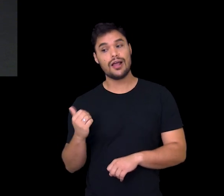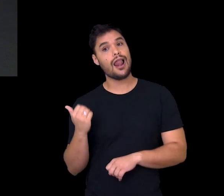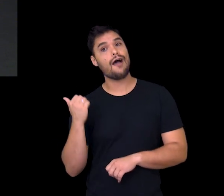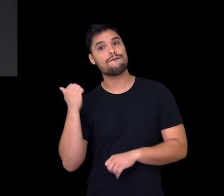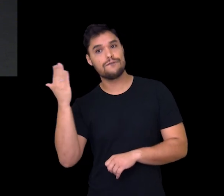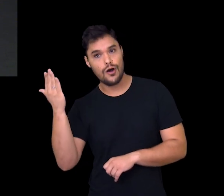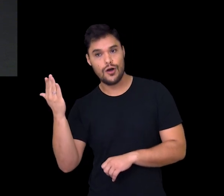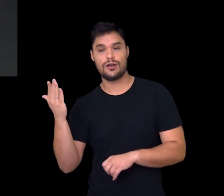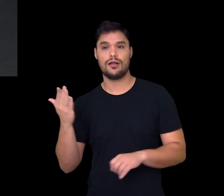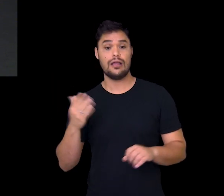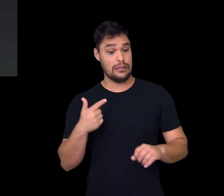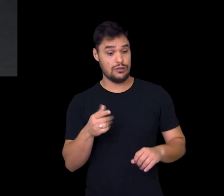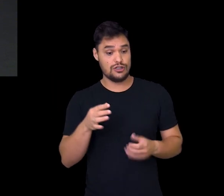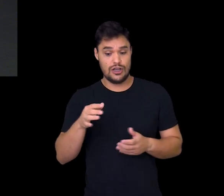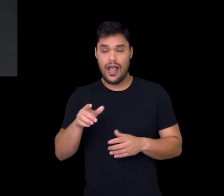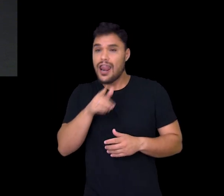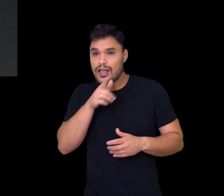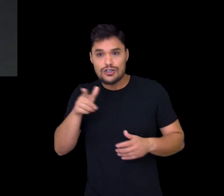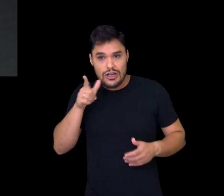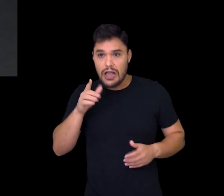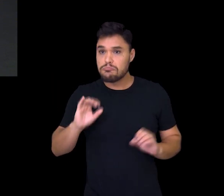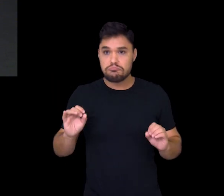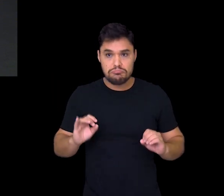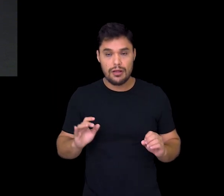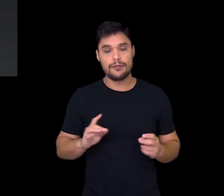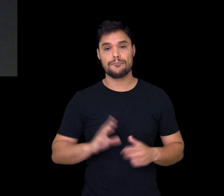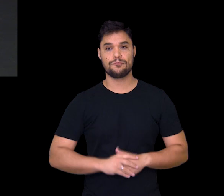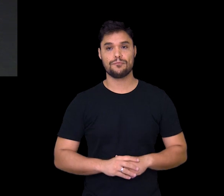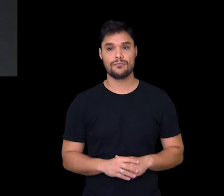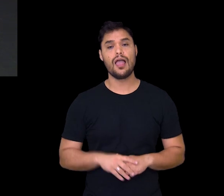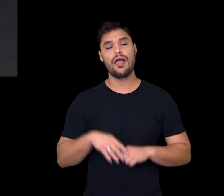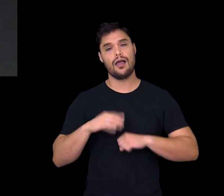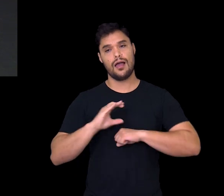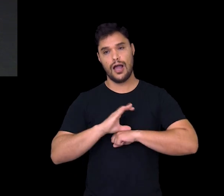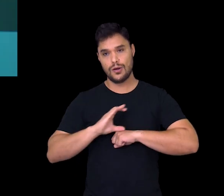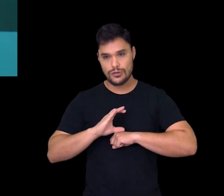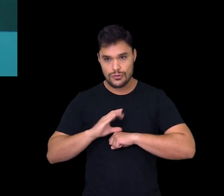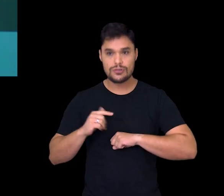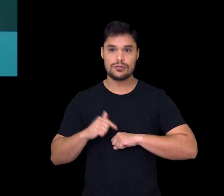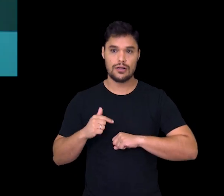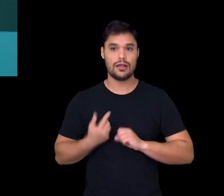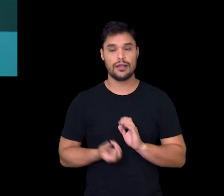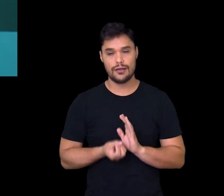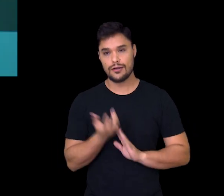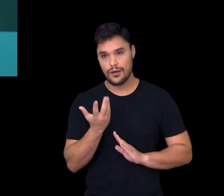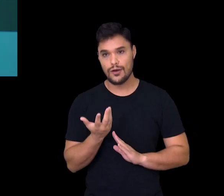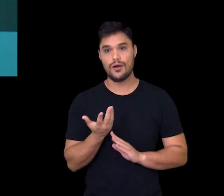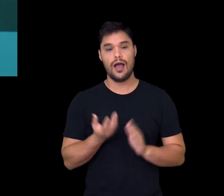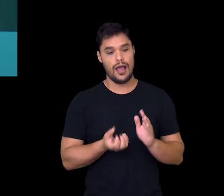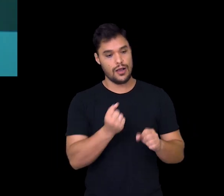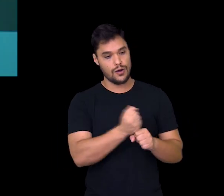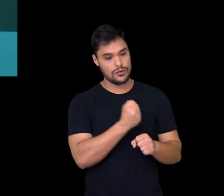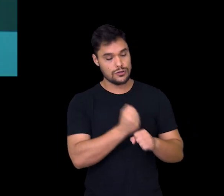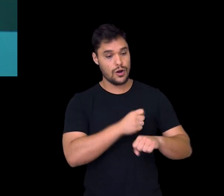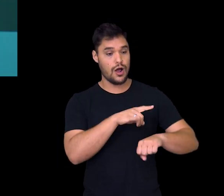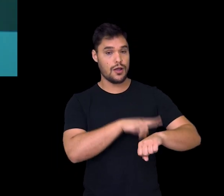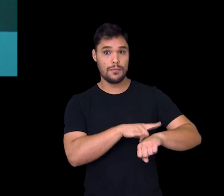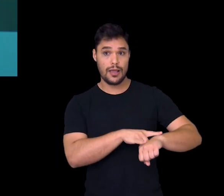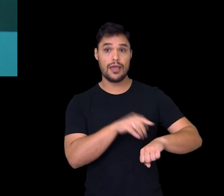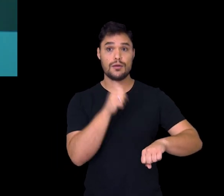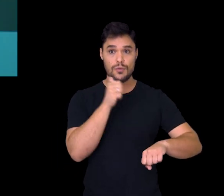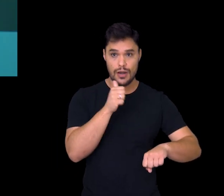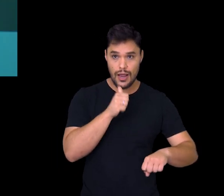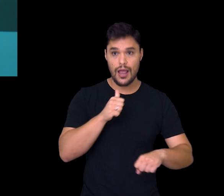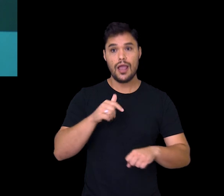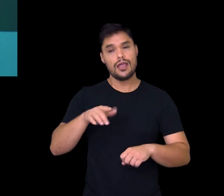tinha um cafezinho nem nada. Vem a Constituinte, então, quando isso é feito, então é feito esse banheiro feminino e é feito um café lá dentro. Só um